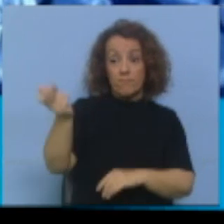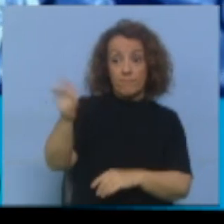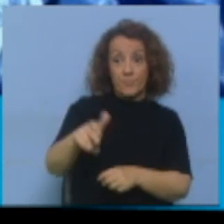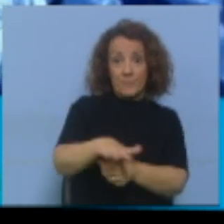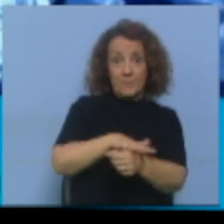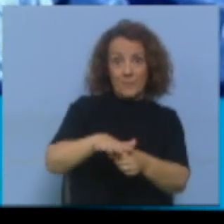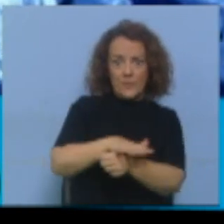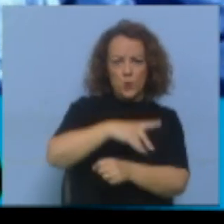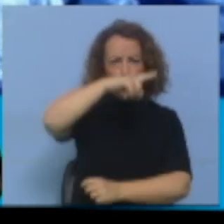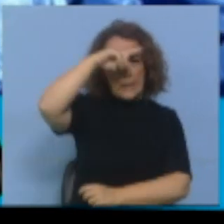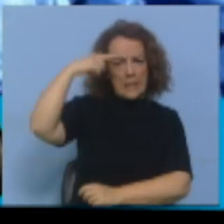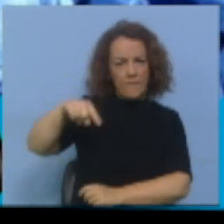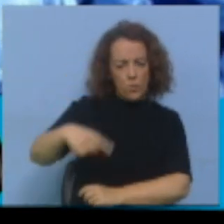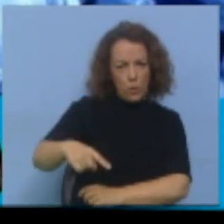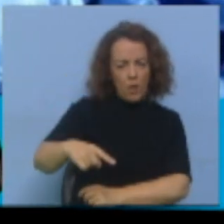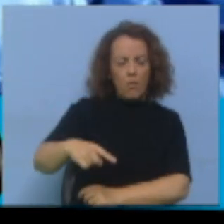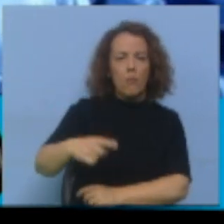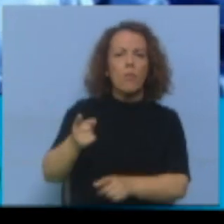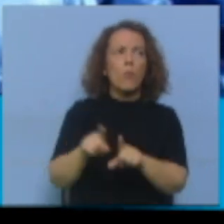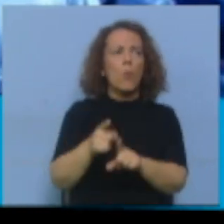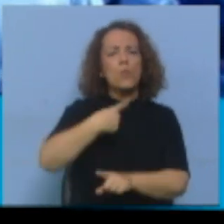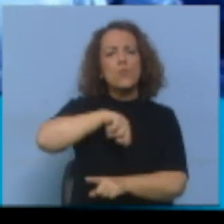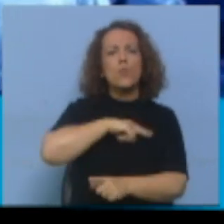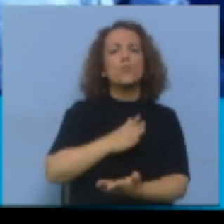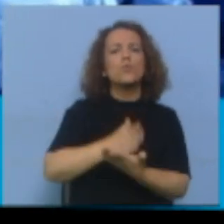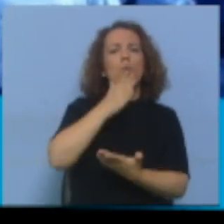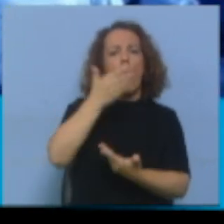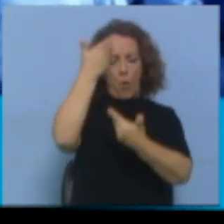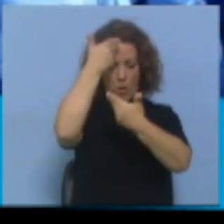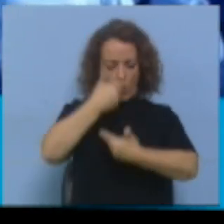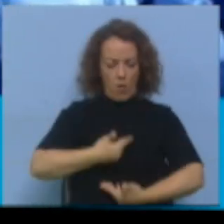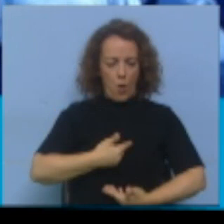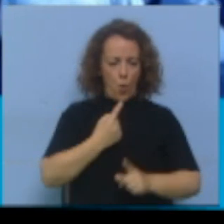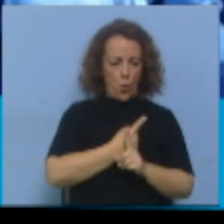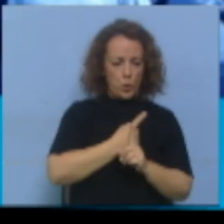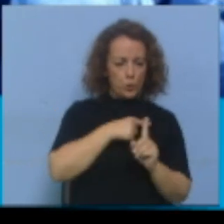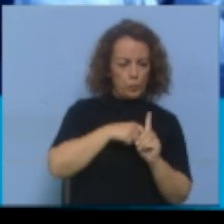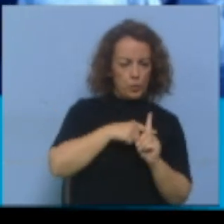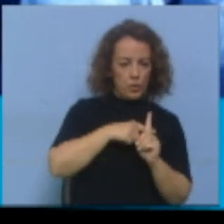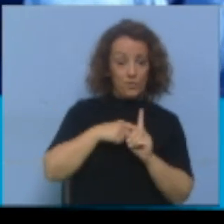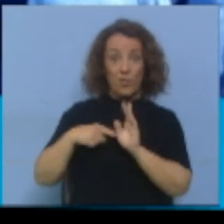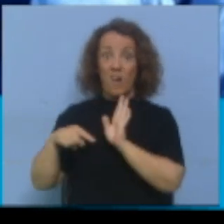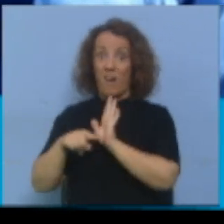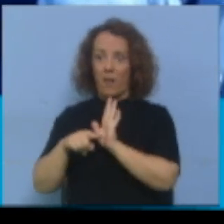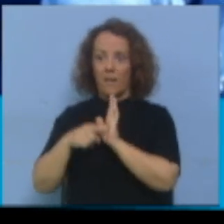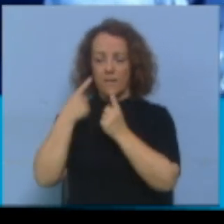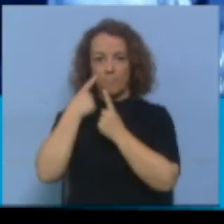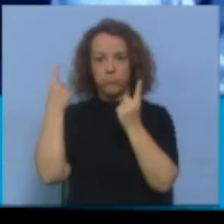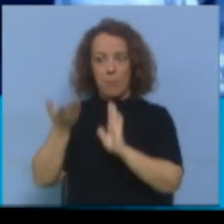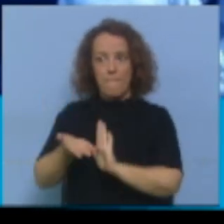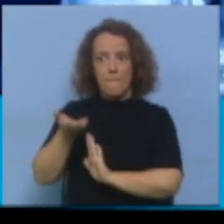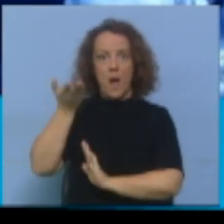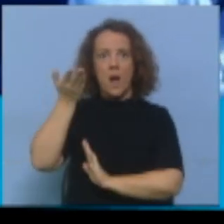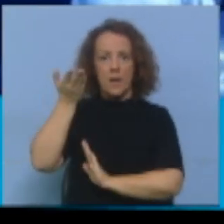que nós somos, não só os aspectos positivos, mas também os aspectos negativos, vêm mais ao de cima. Portanto,